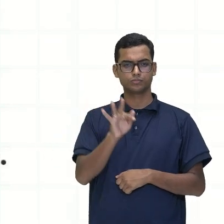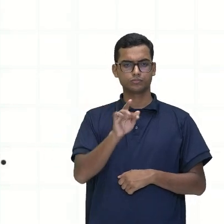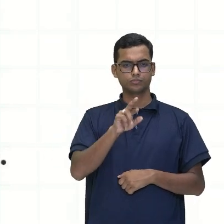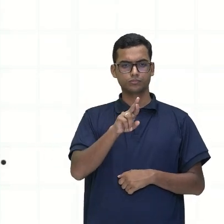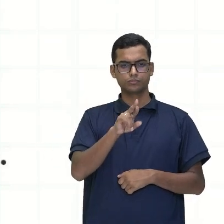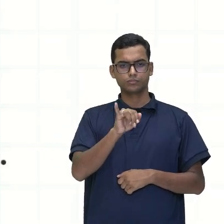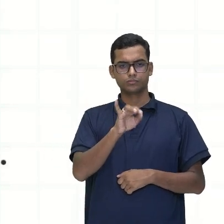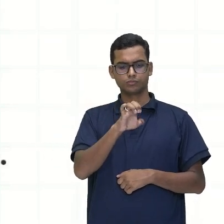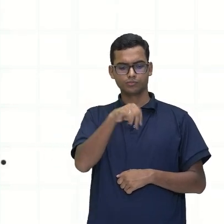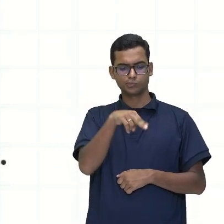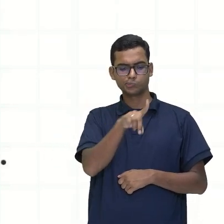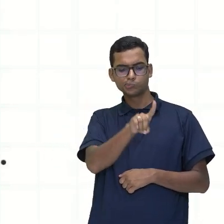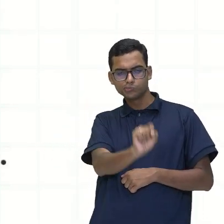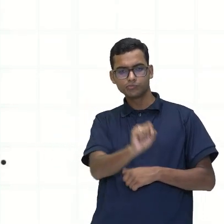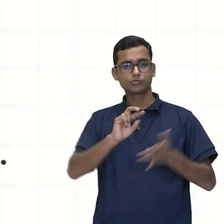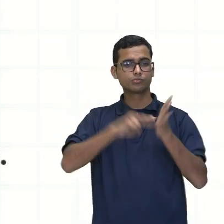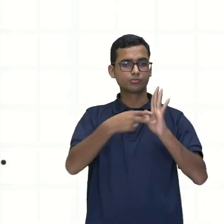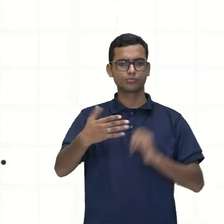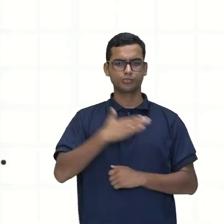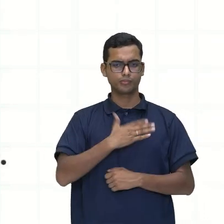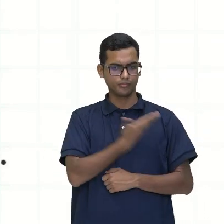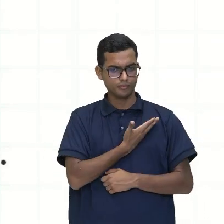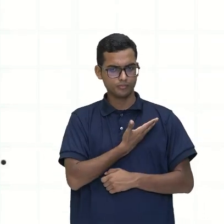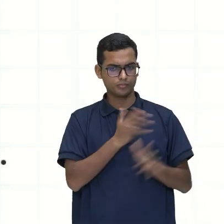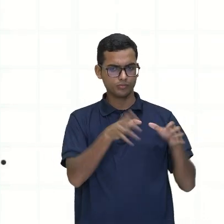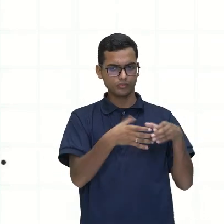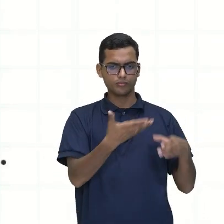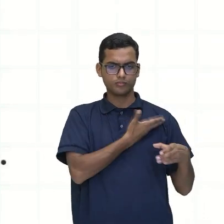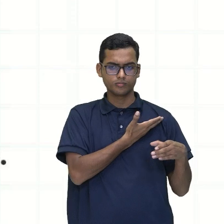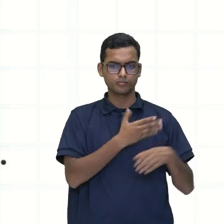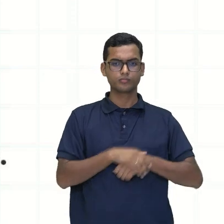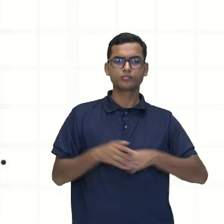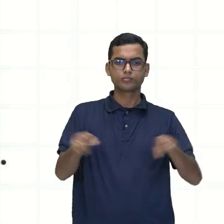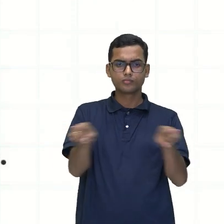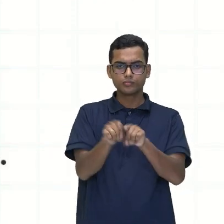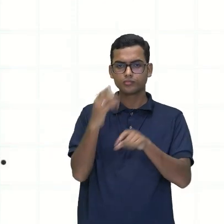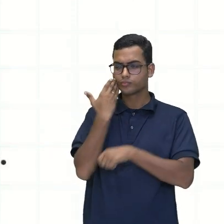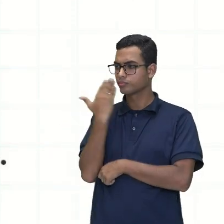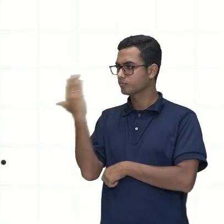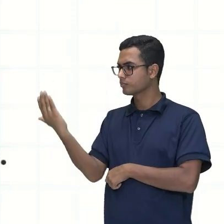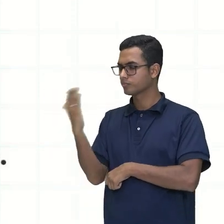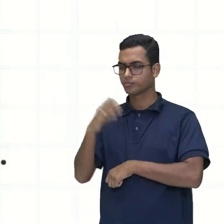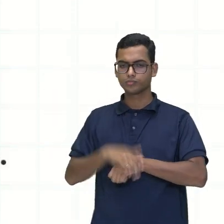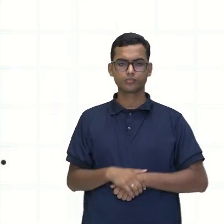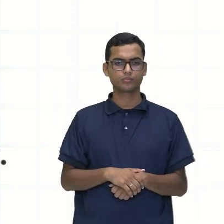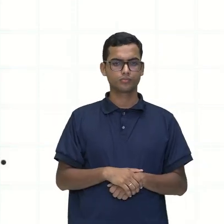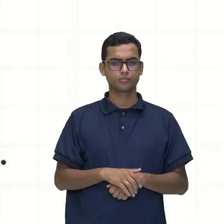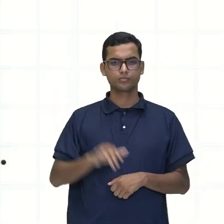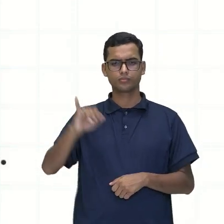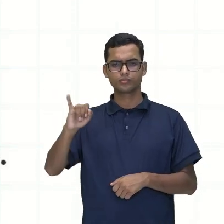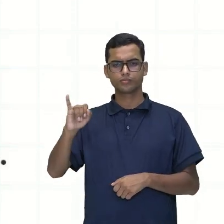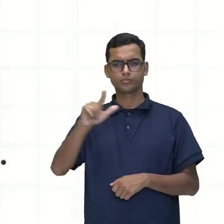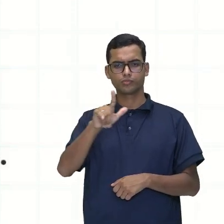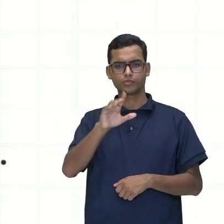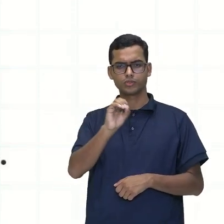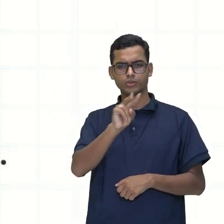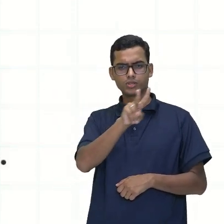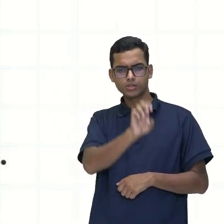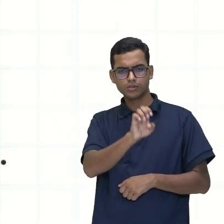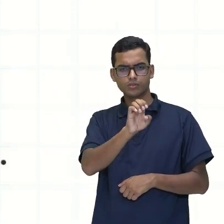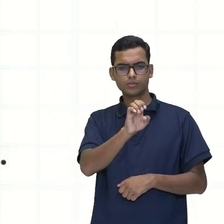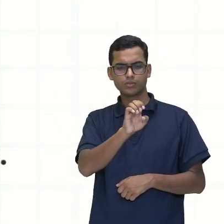né? I love to play with. Eu amo, eu adoro